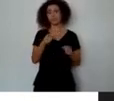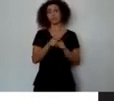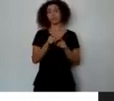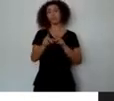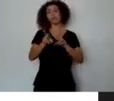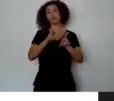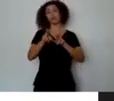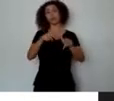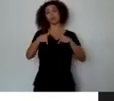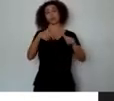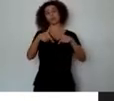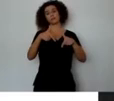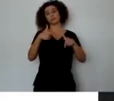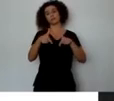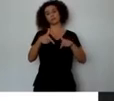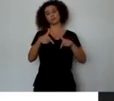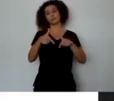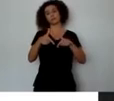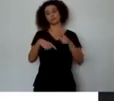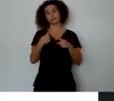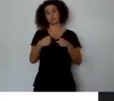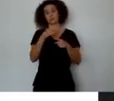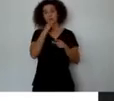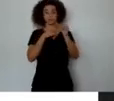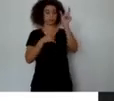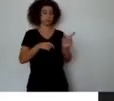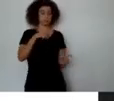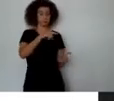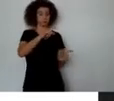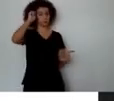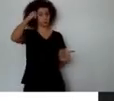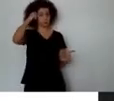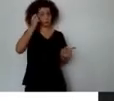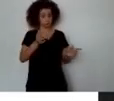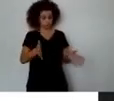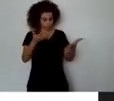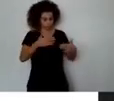né? Porque o ponto do negro estar em ascensão,